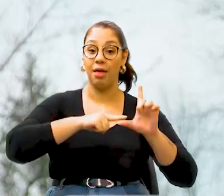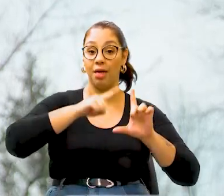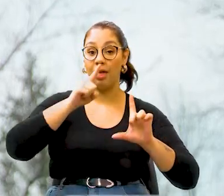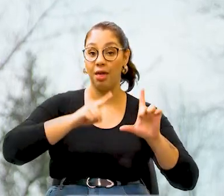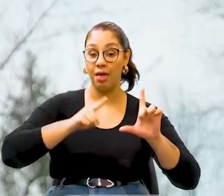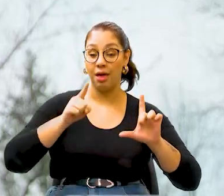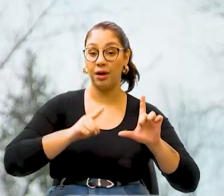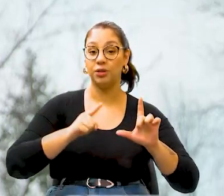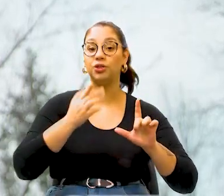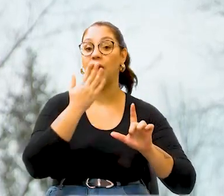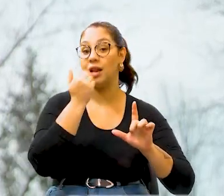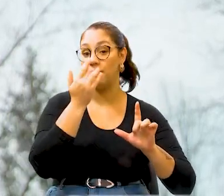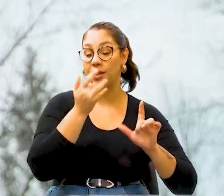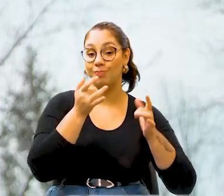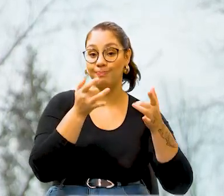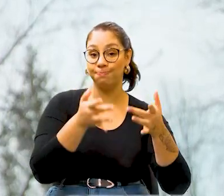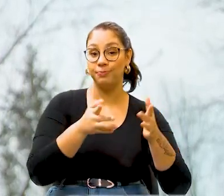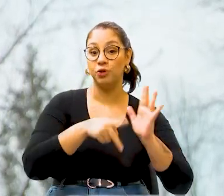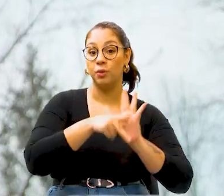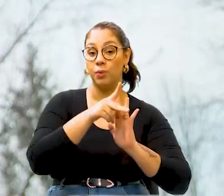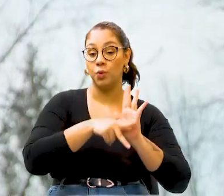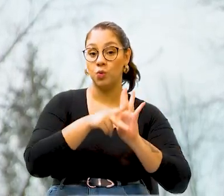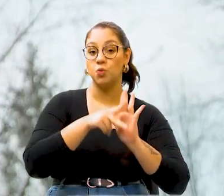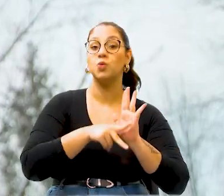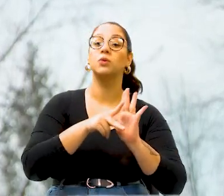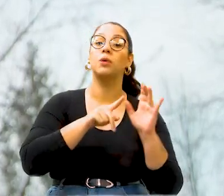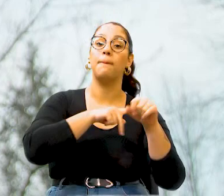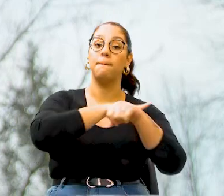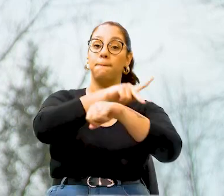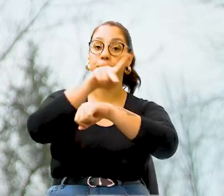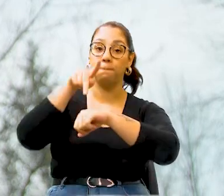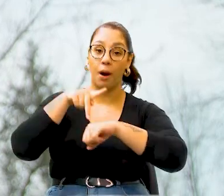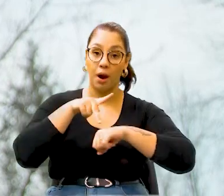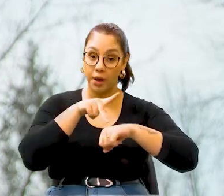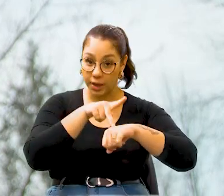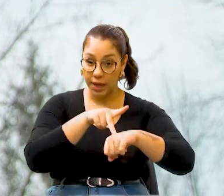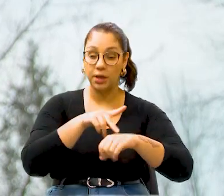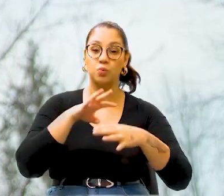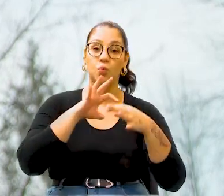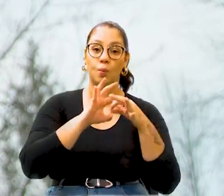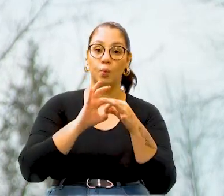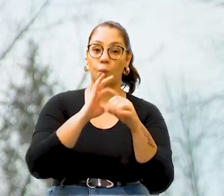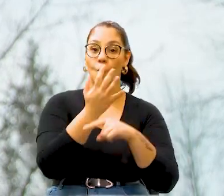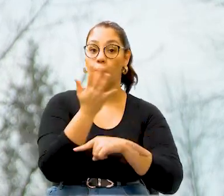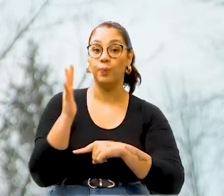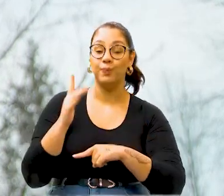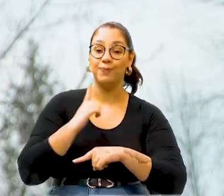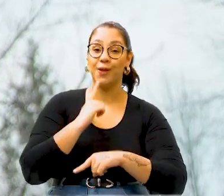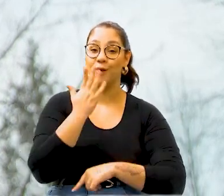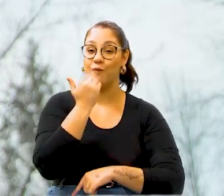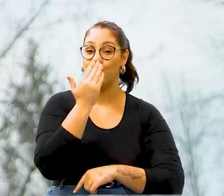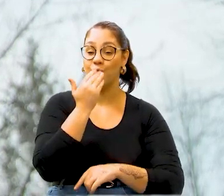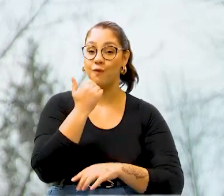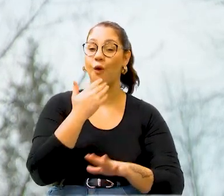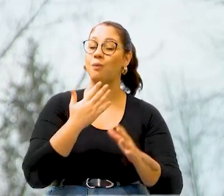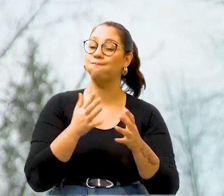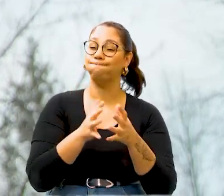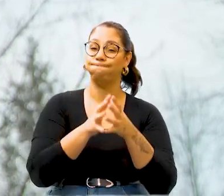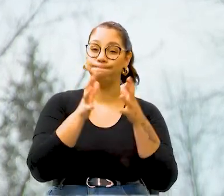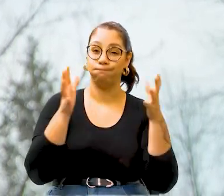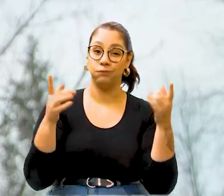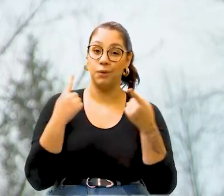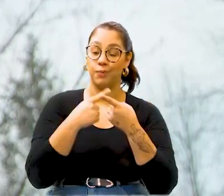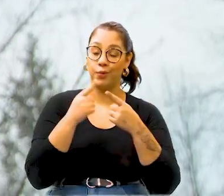Índice de Desperdício de Alimentos do Programa das Nações Unidas para o Meio Ambiente, com o aumento da fome mundial